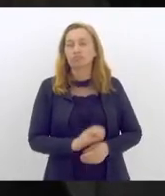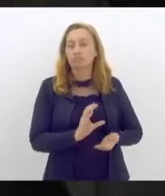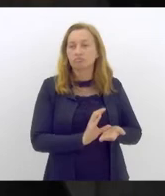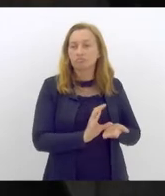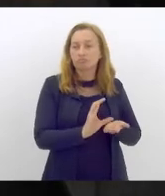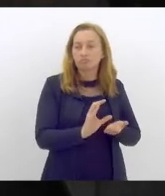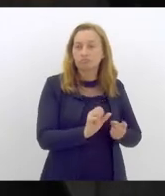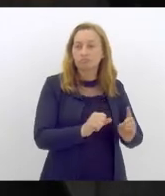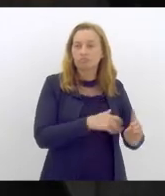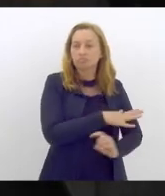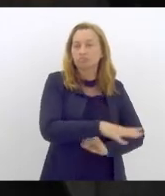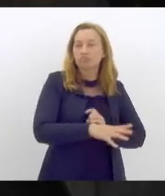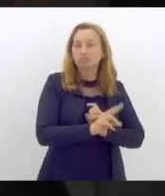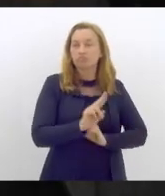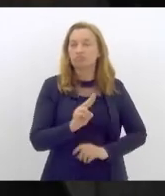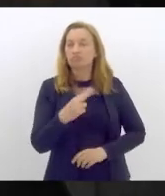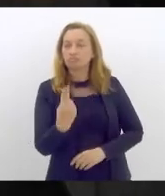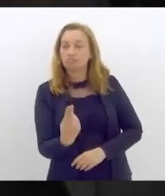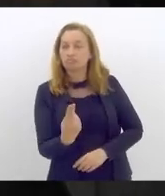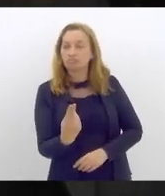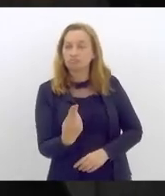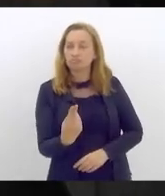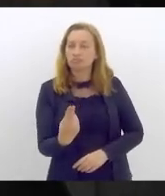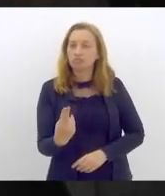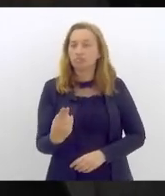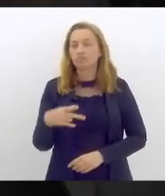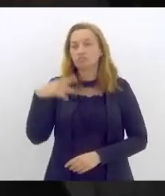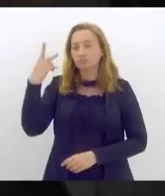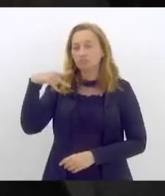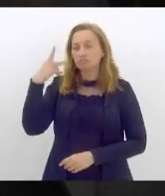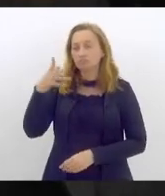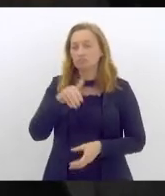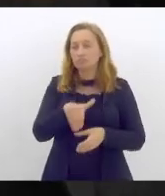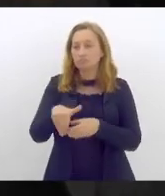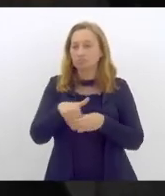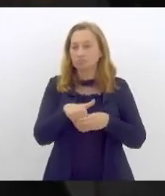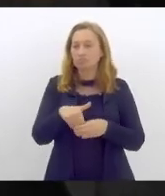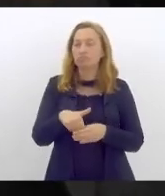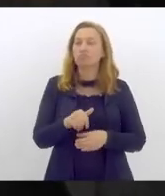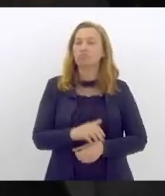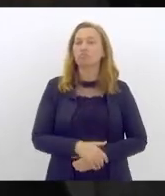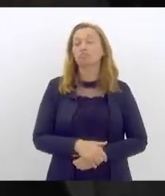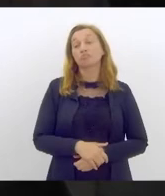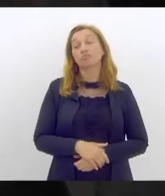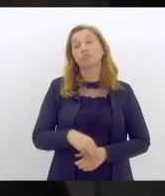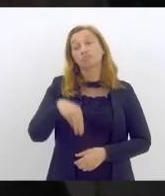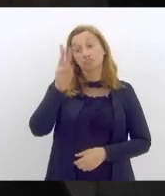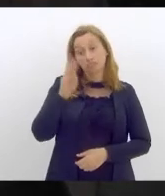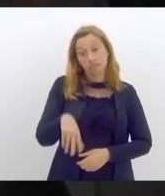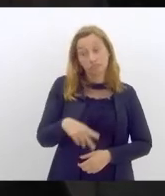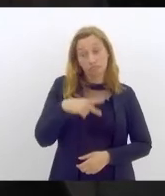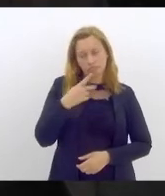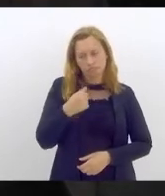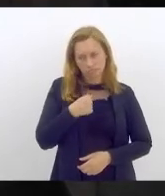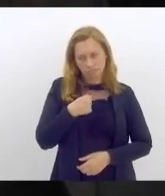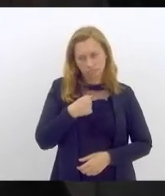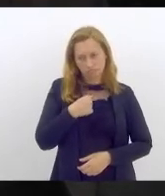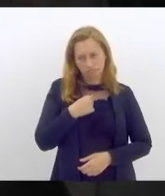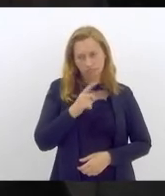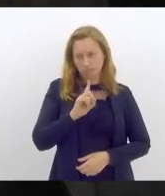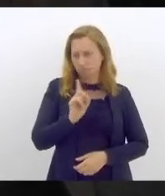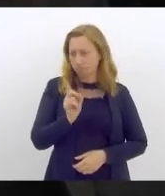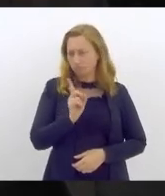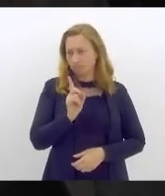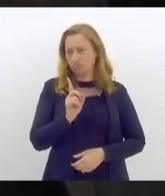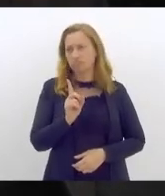ou de meramente de caráter político eleitoral quem tá dizendo isso não é só esse deputado